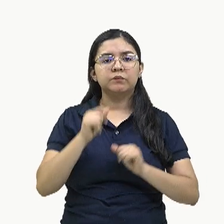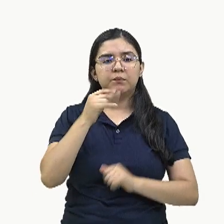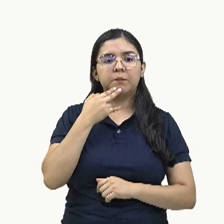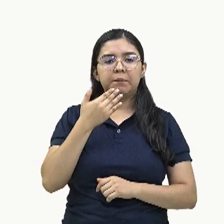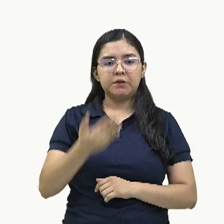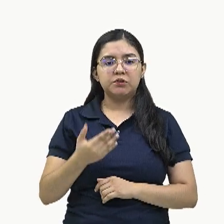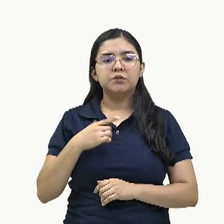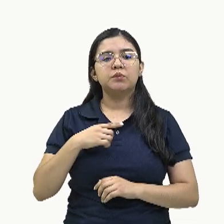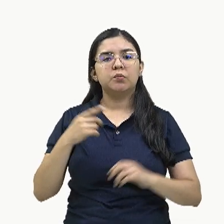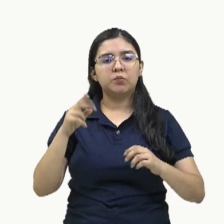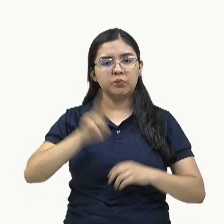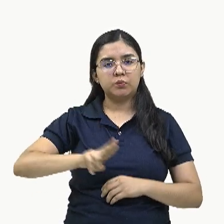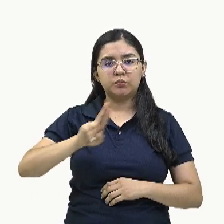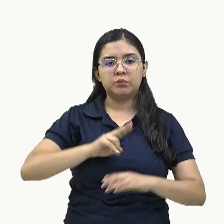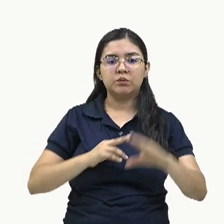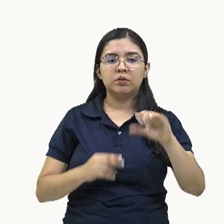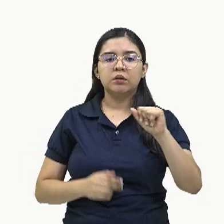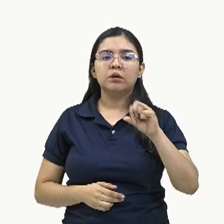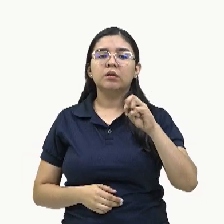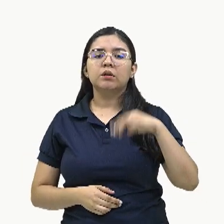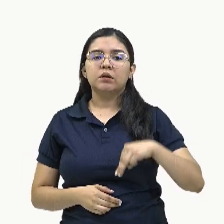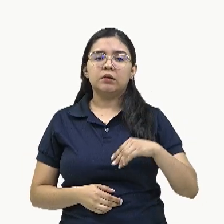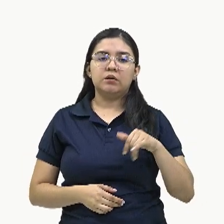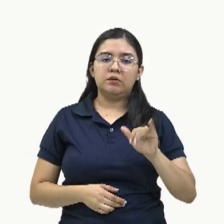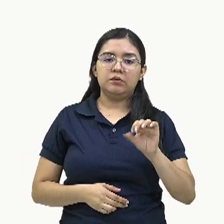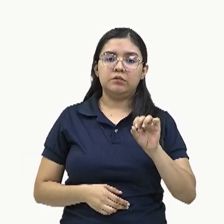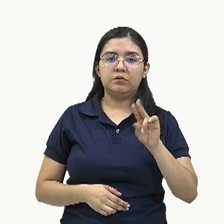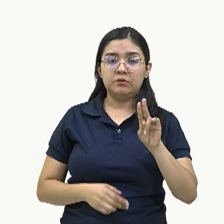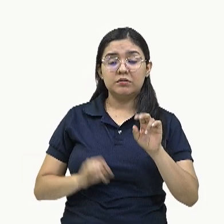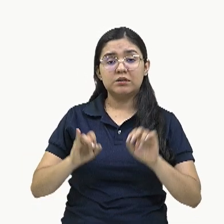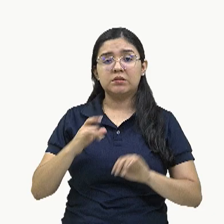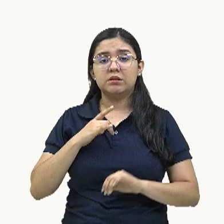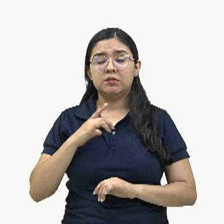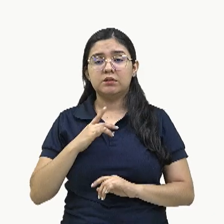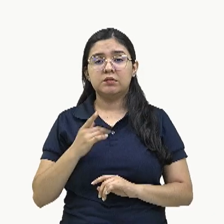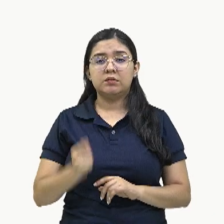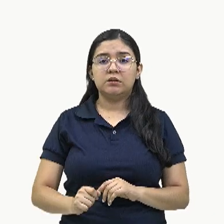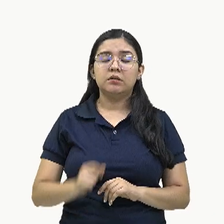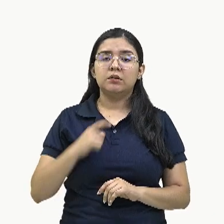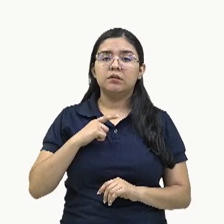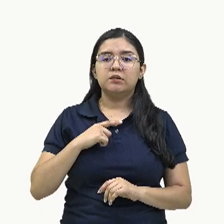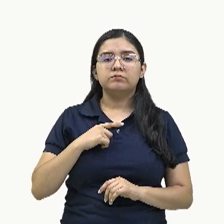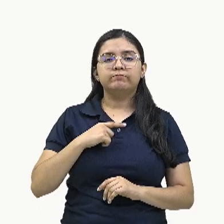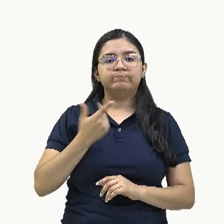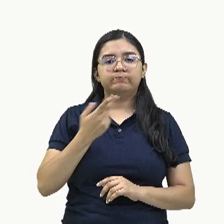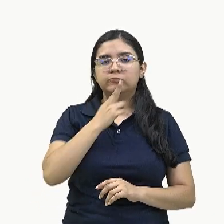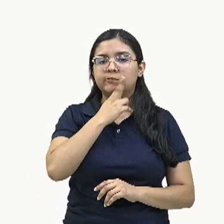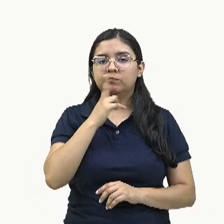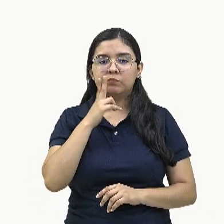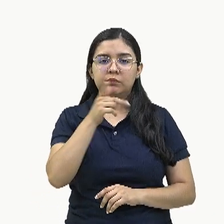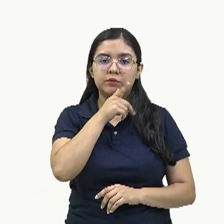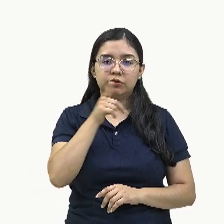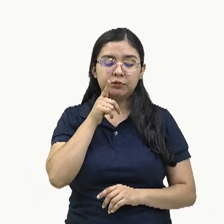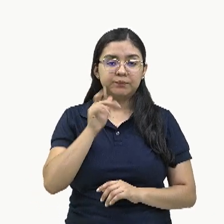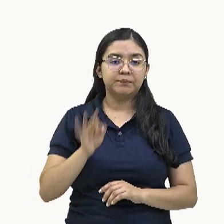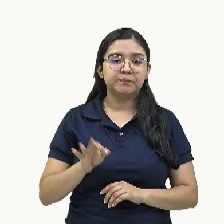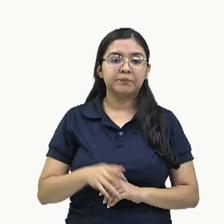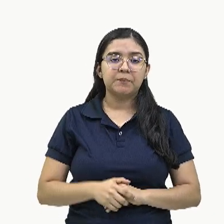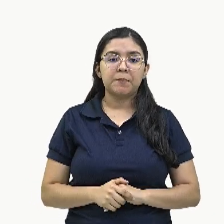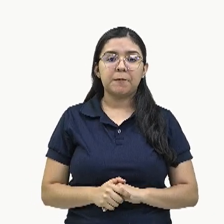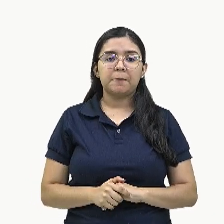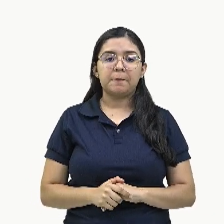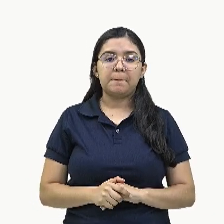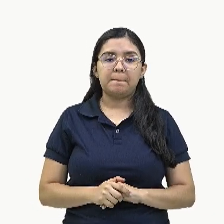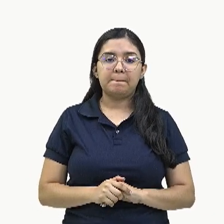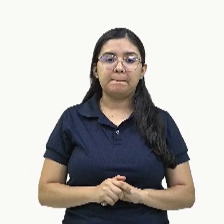you. O can I só se for pedidos em restaurantes, lanchonetes, tá? Vamos lá. Can you, qual